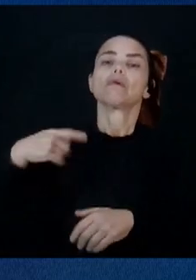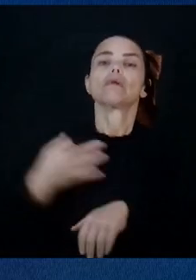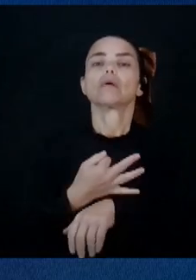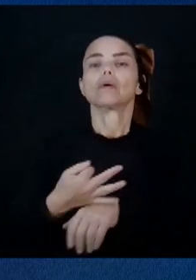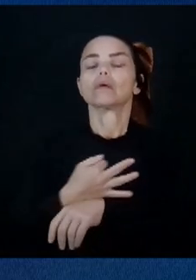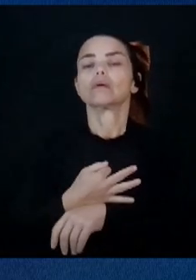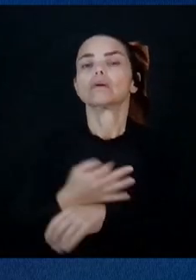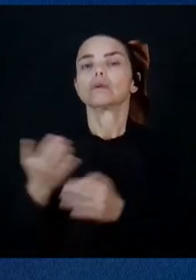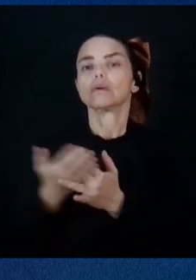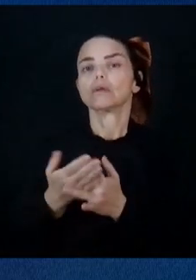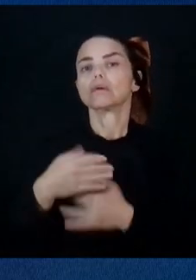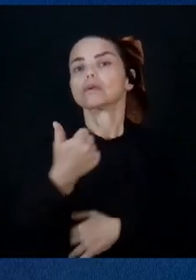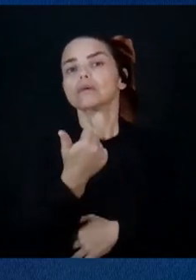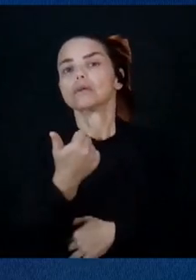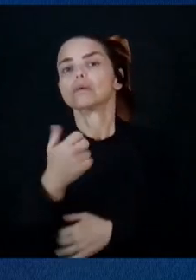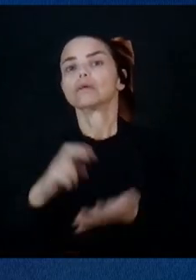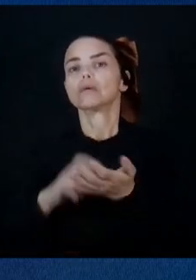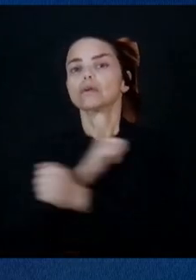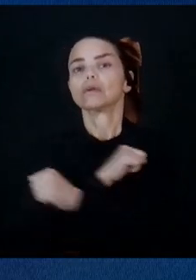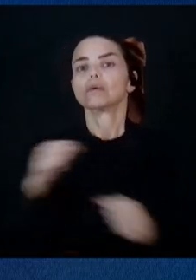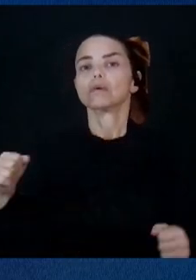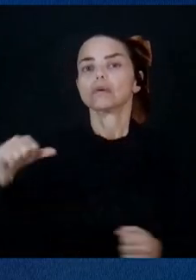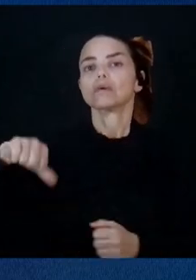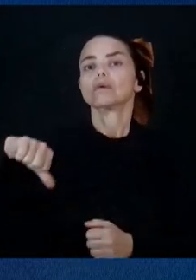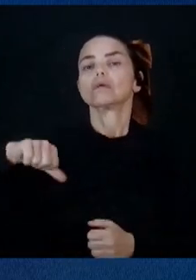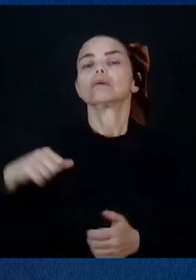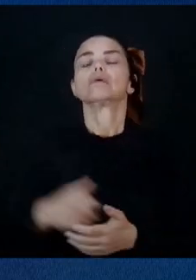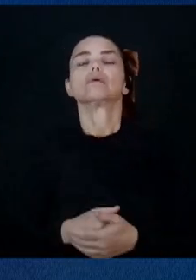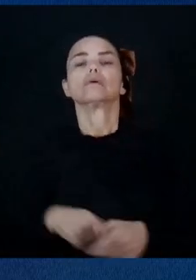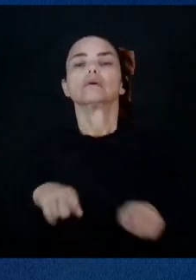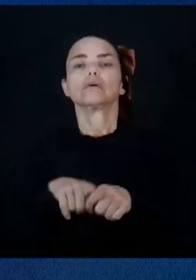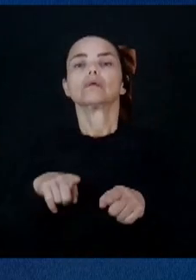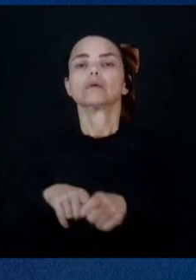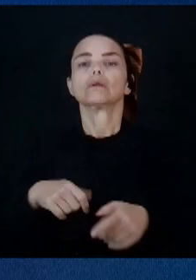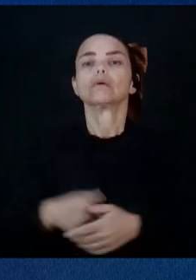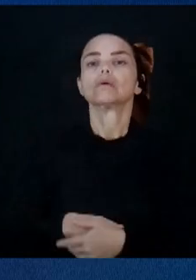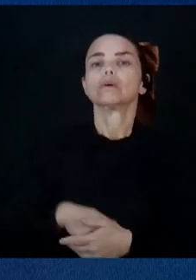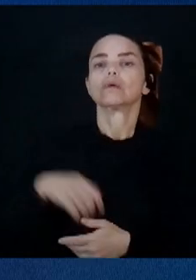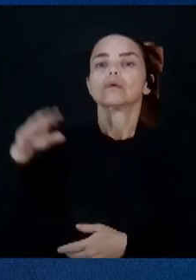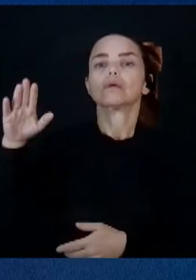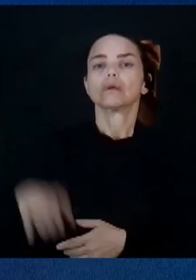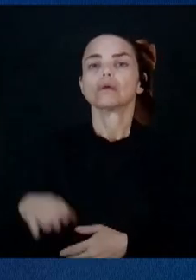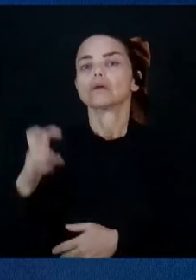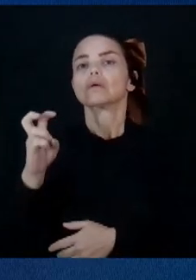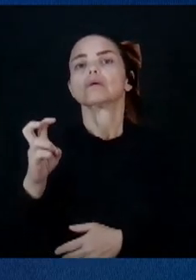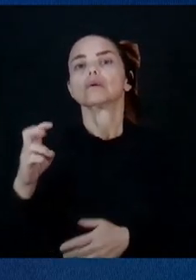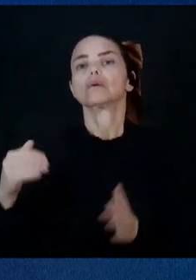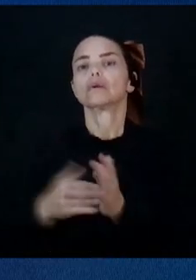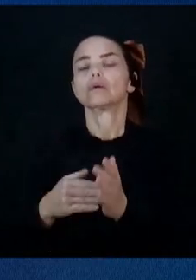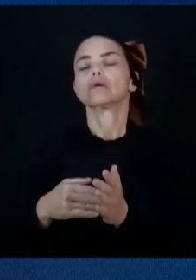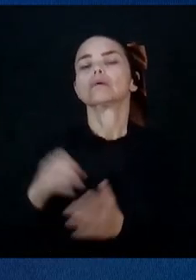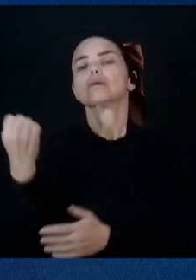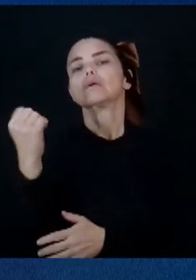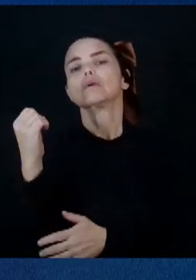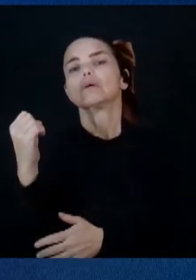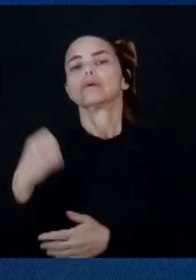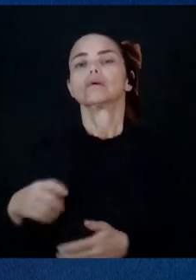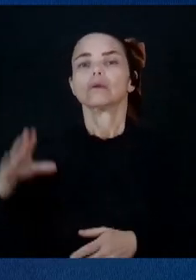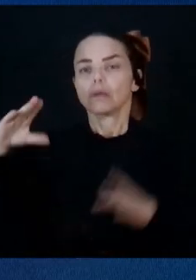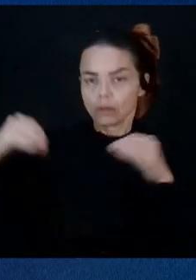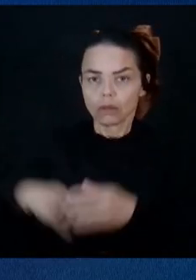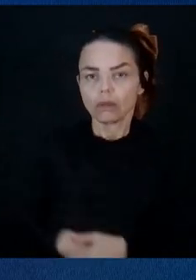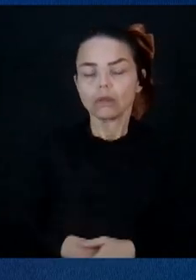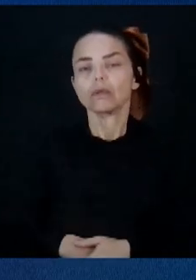das 6 horas da manhã às 9 horas e no final da tarde, das 5 horas até às 8 da noite. Pela matéria,